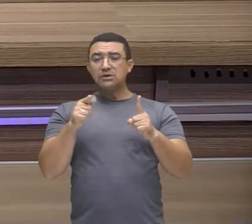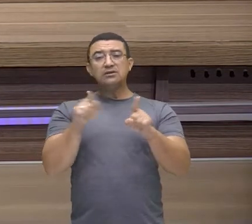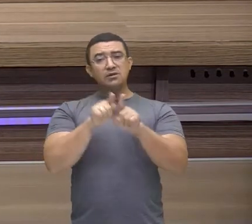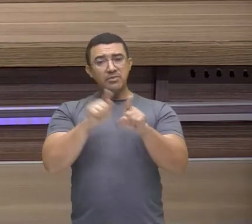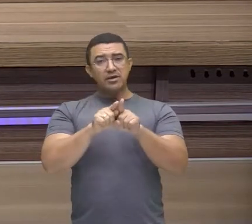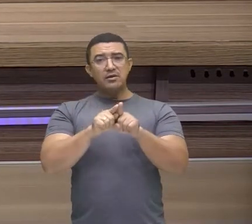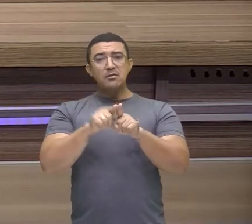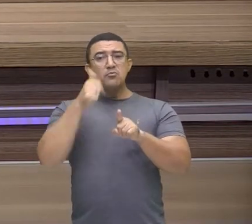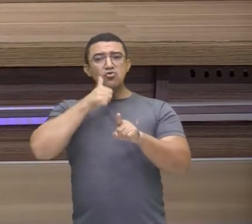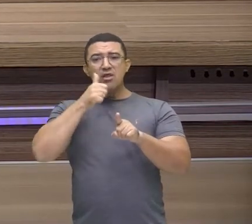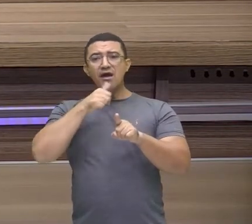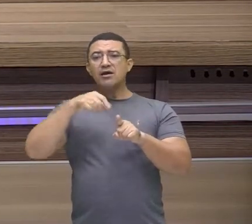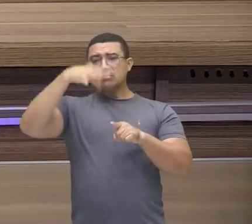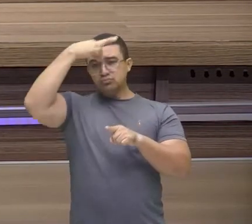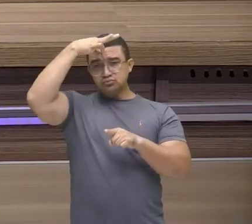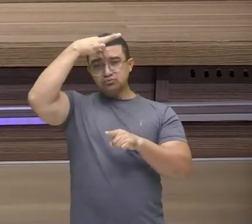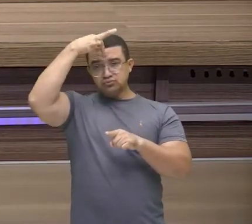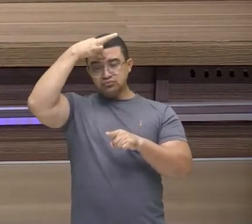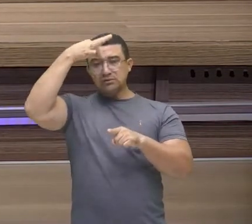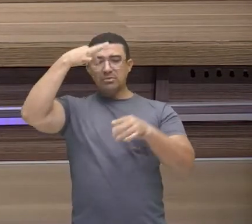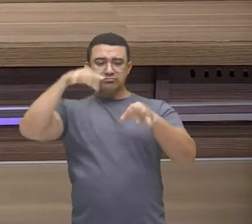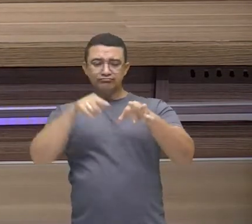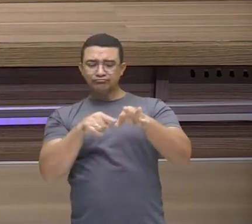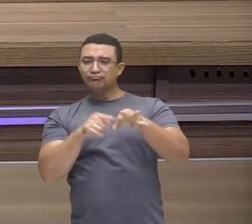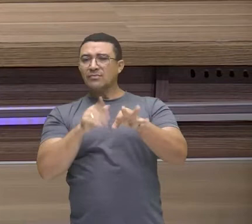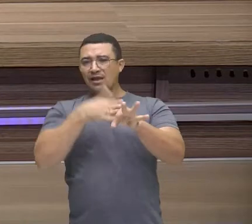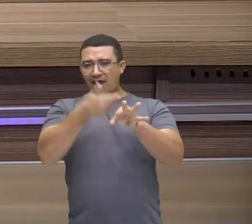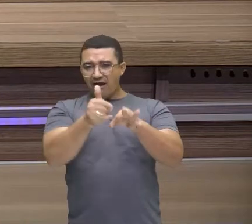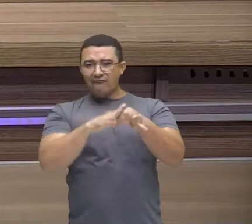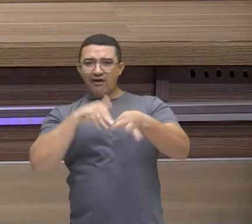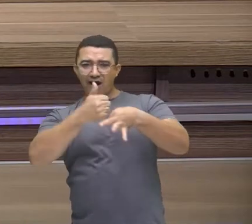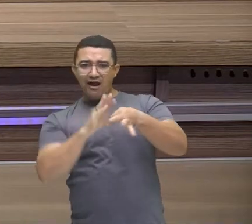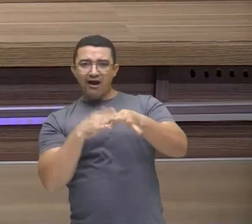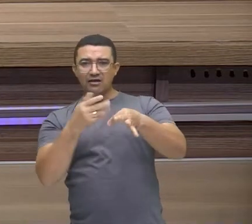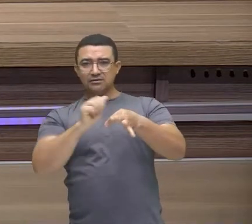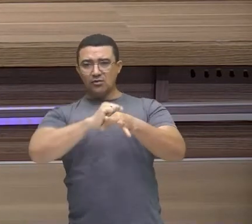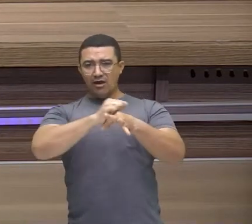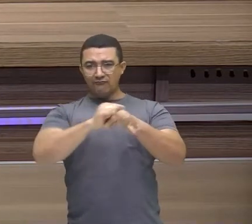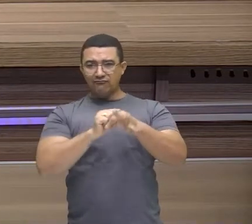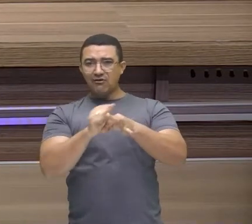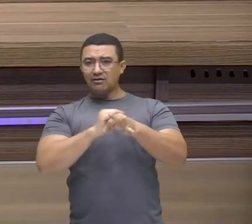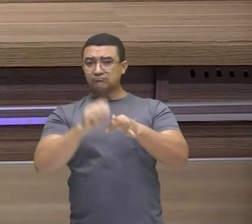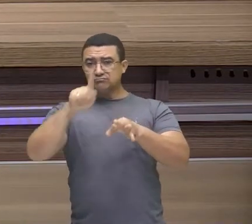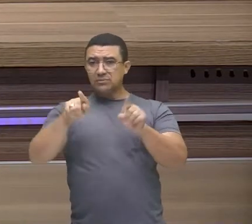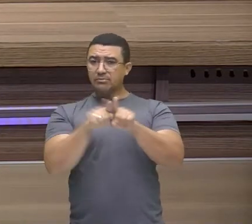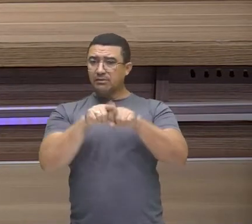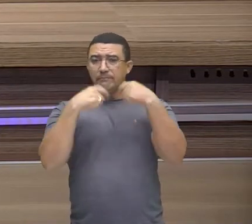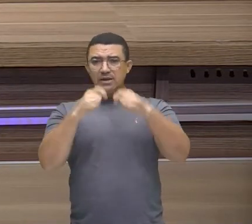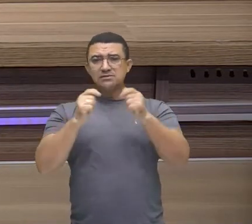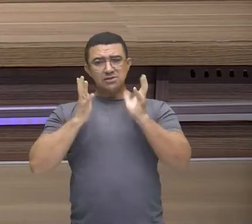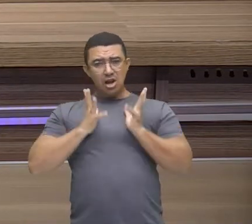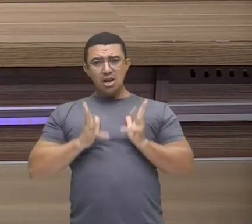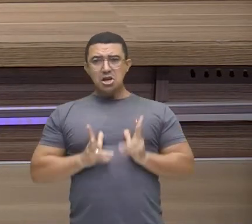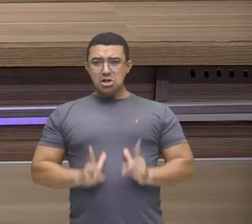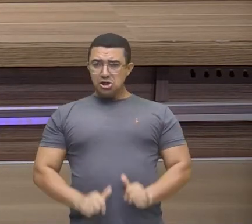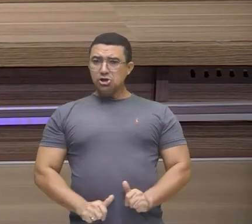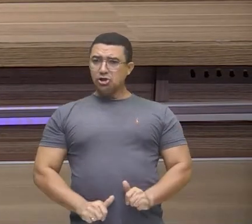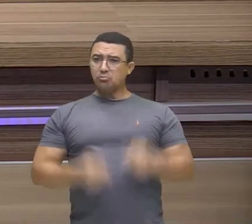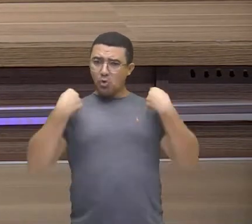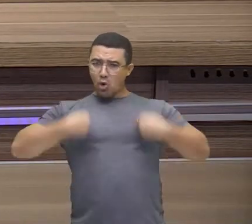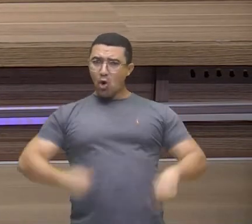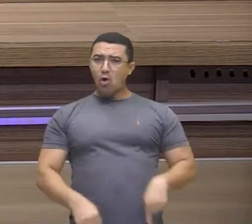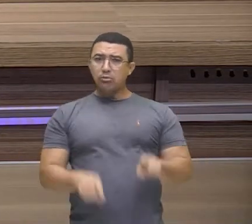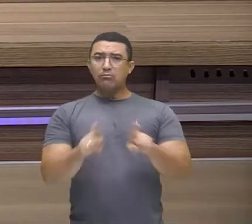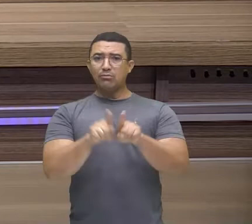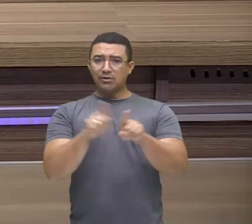é passar sabão, sabonete todo dia, não. É fazer uma higienização adequada, né? Então tem que ter uma informação, porque senão você tira a proteção